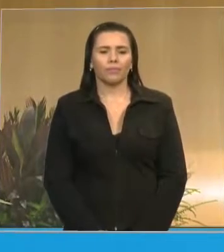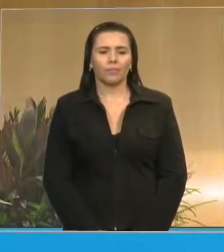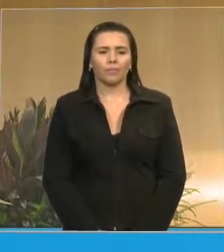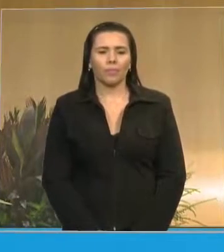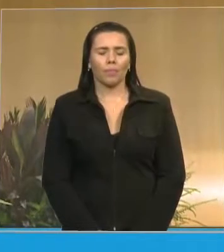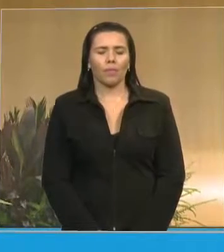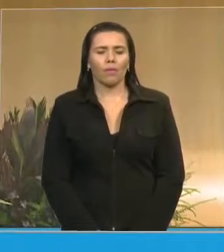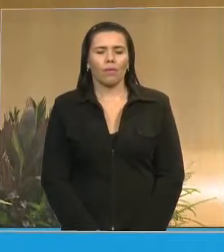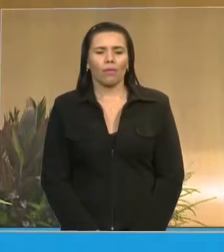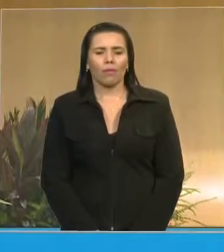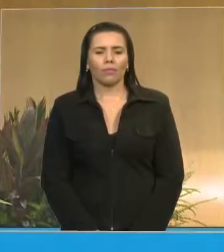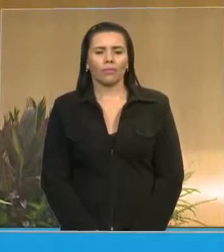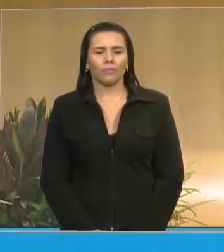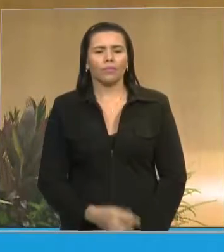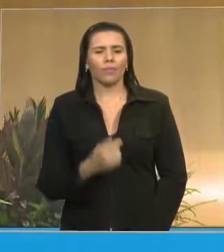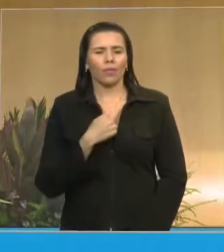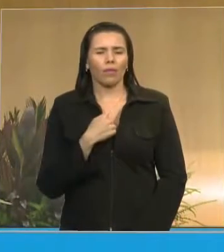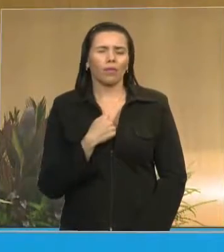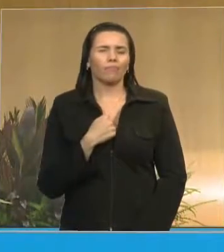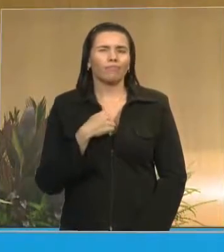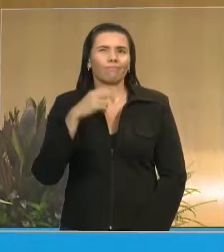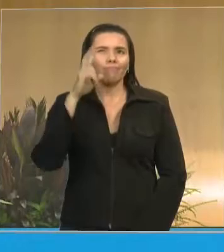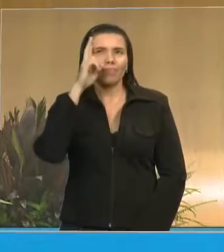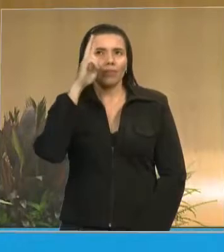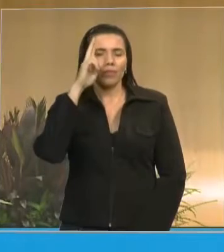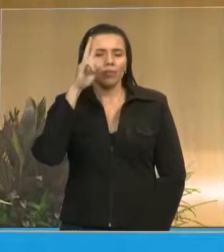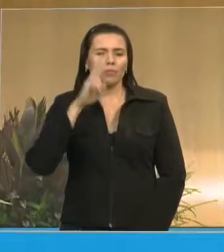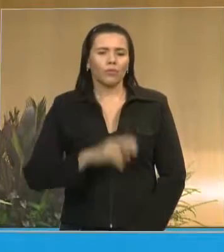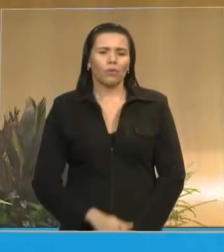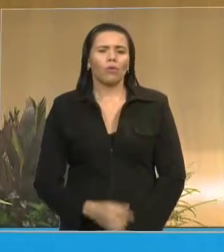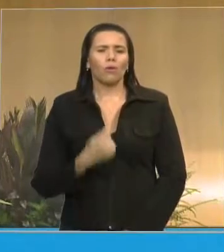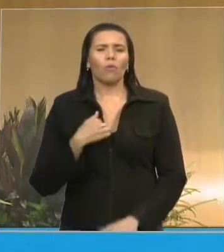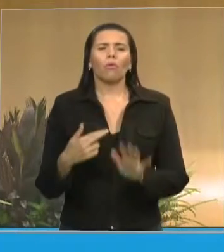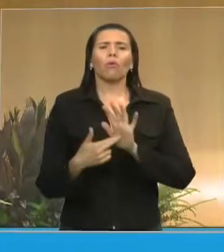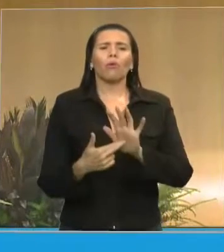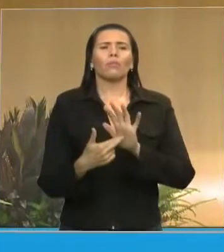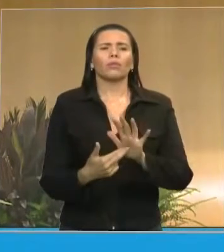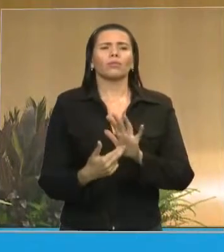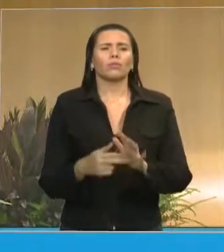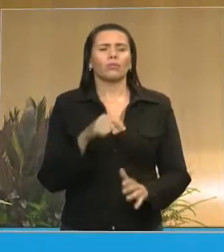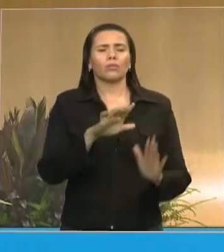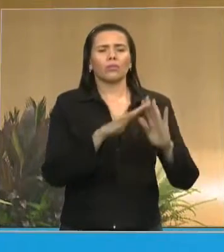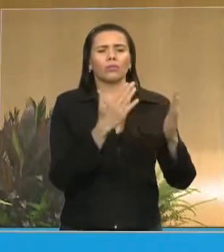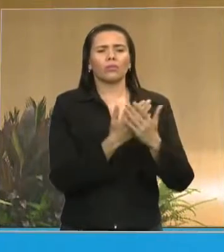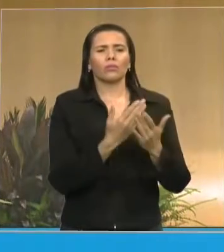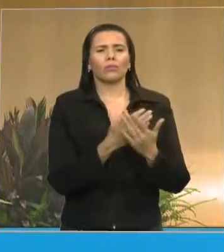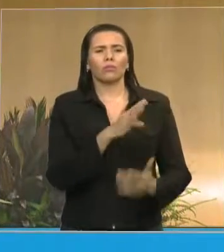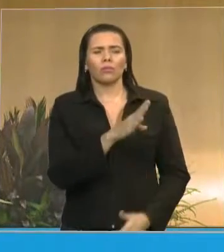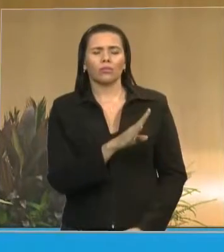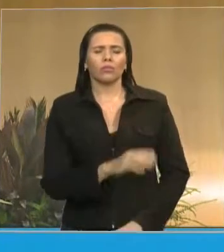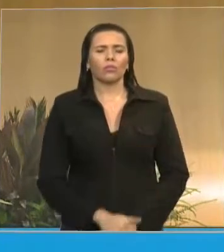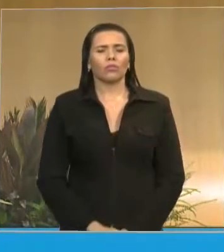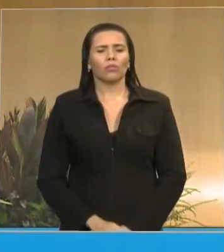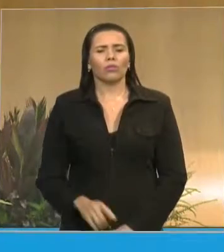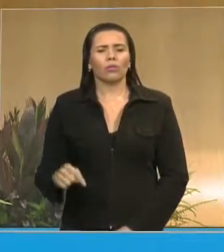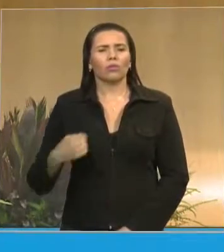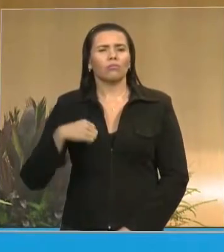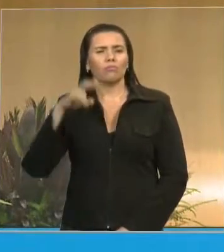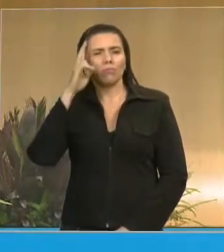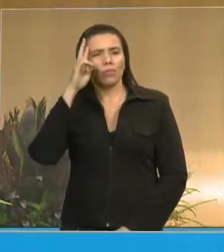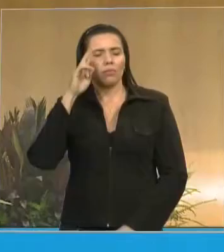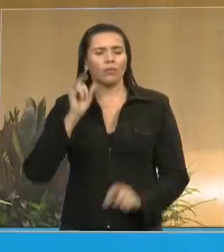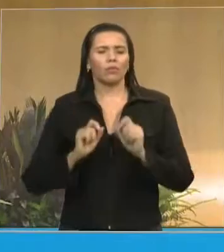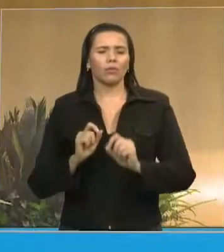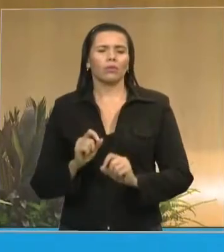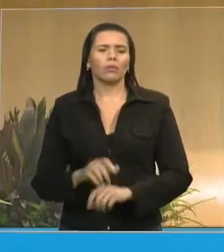Maranhão, a primeira coisa que veio, ele dizia, não, sou representante do Colégio Batista, a primeira coisa que veio à memória naquela época foi